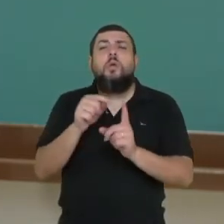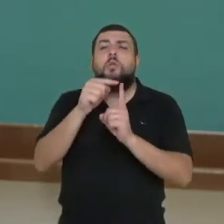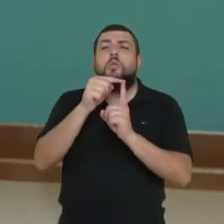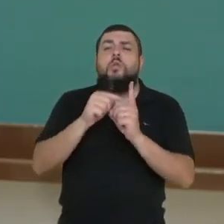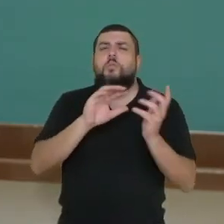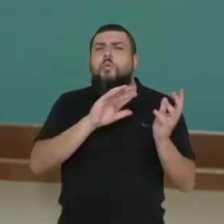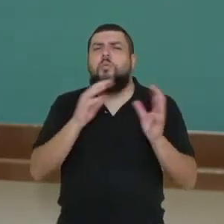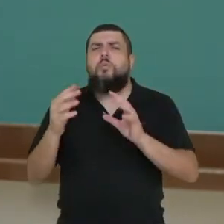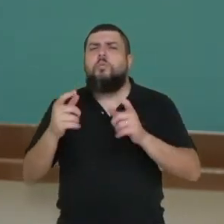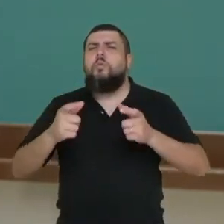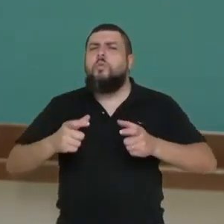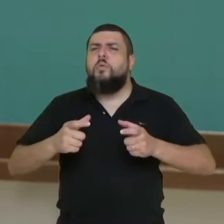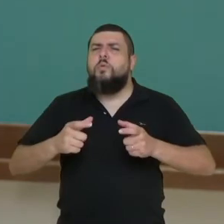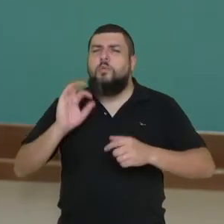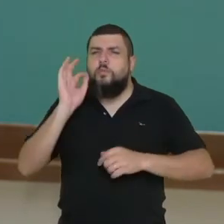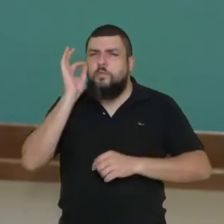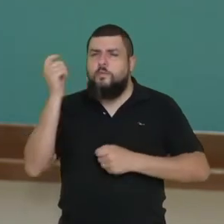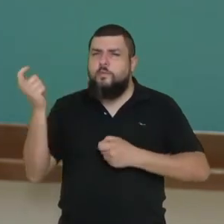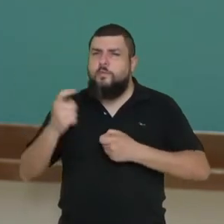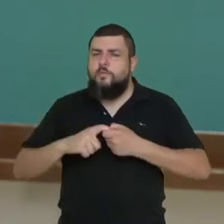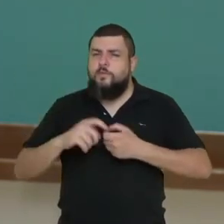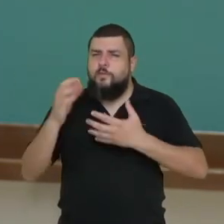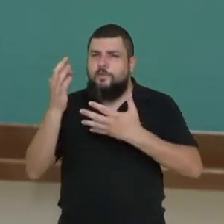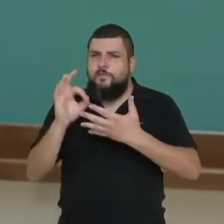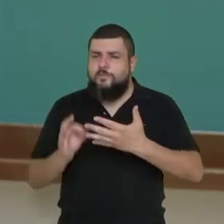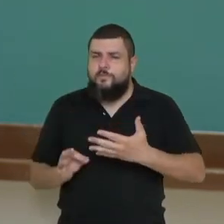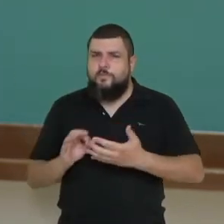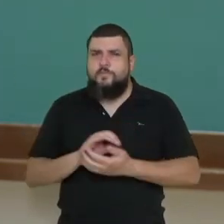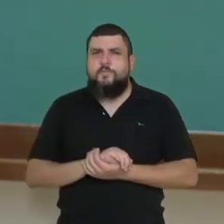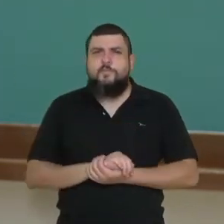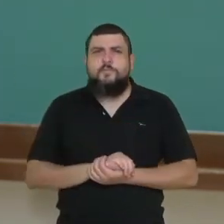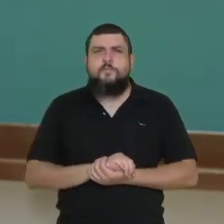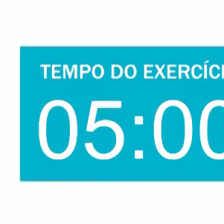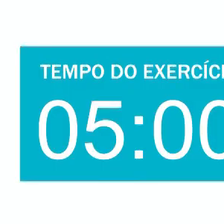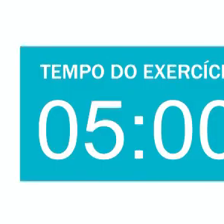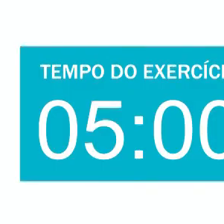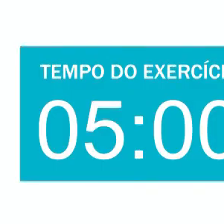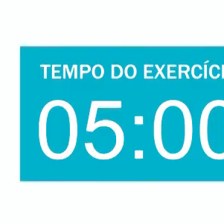e onde ele ocorre. Já voltamos aí para ver o que você escreveu.